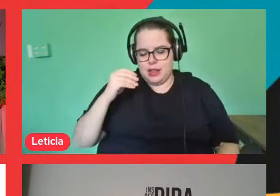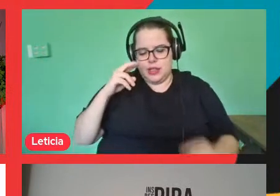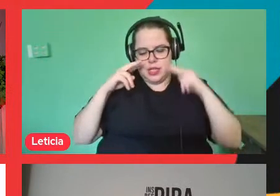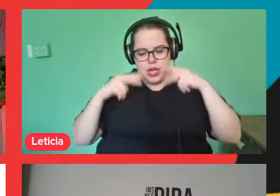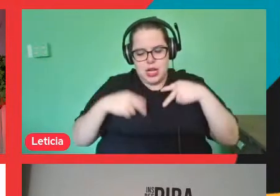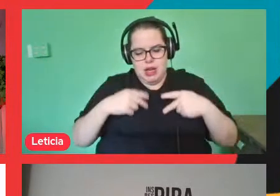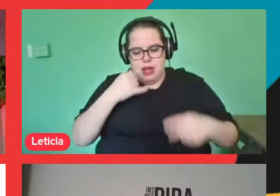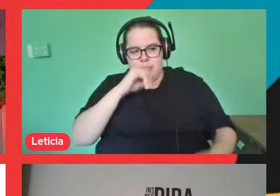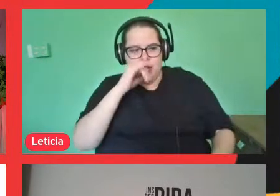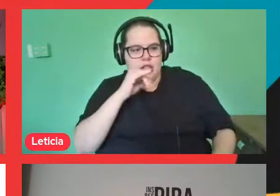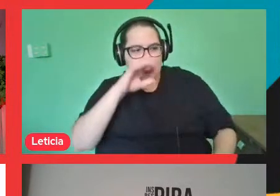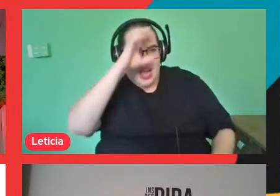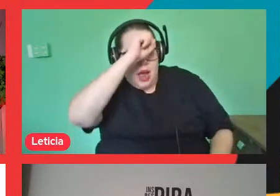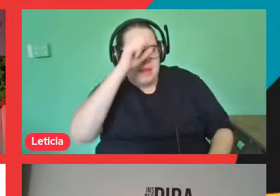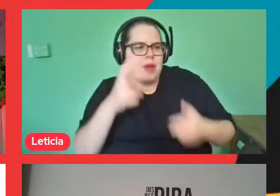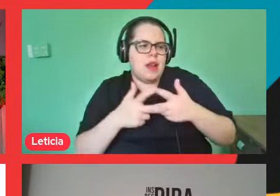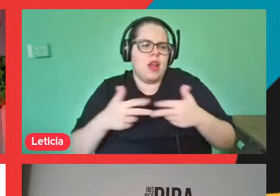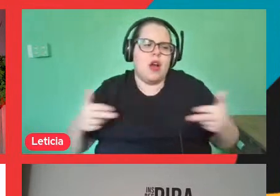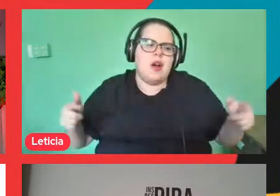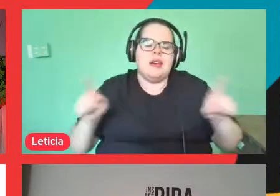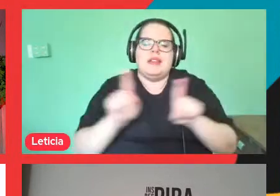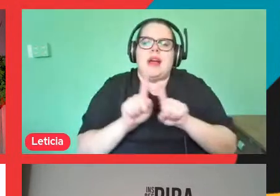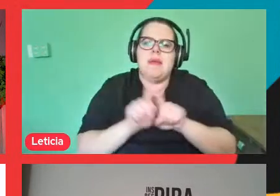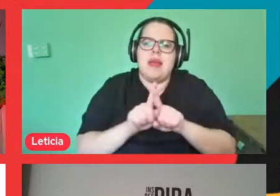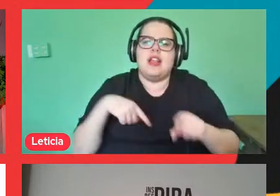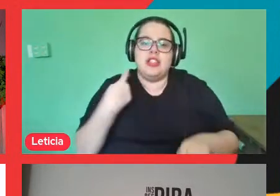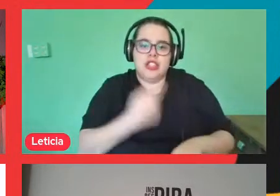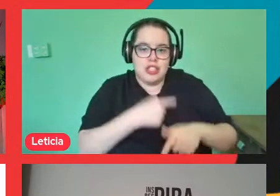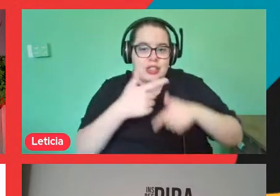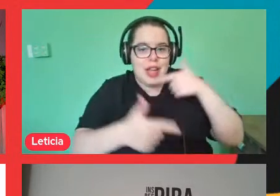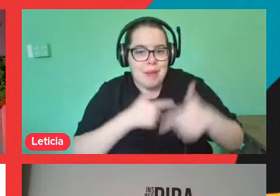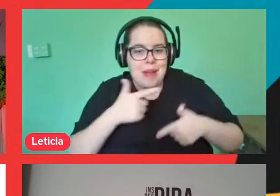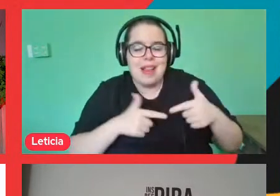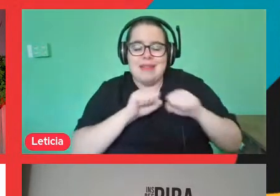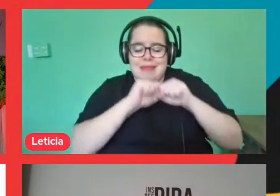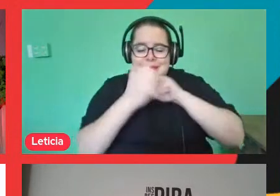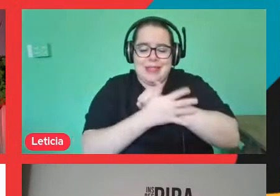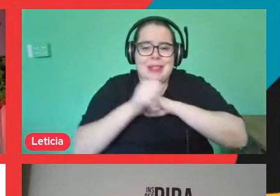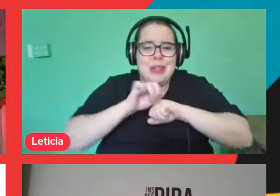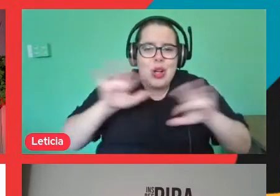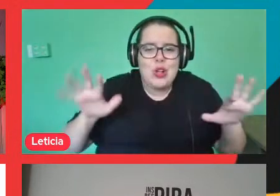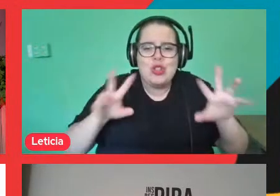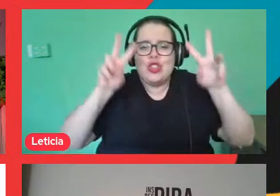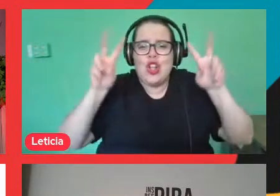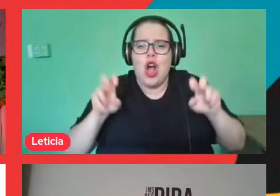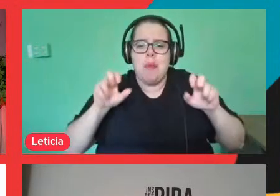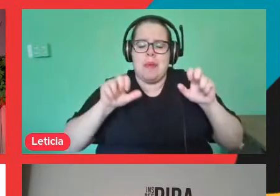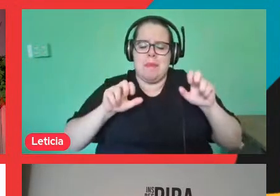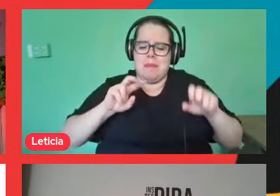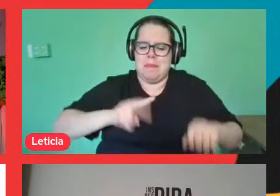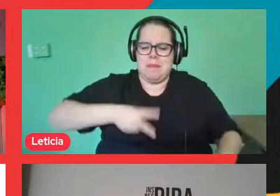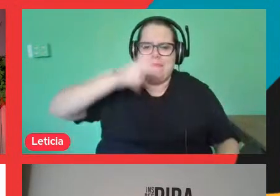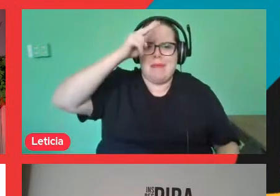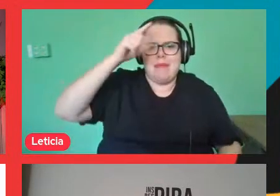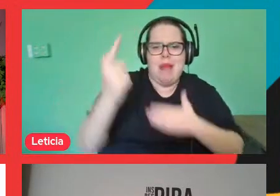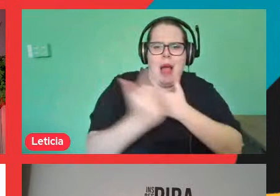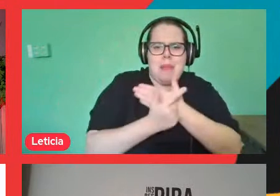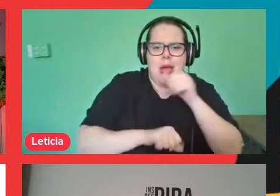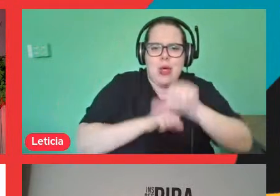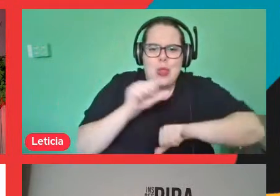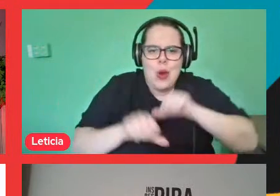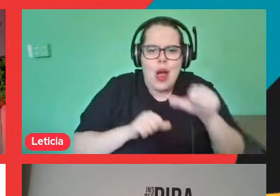energia para aprender um conhecimento novo, a gente vem falando em tempos pandêmicos muito sobre transição de carreira, né? E